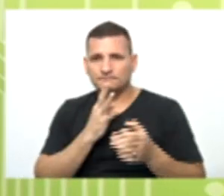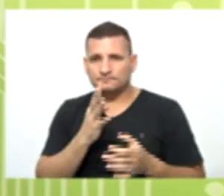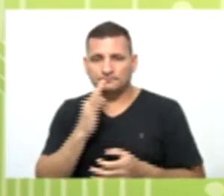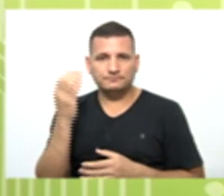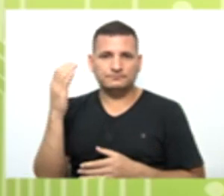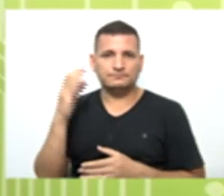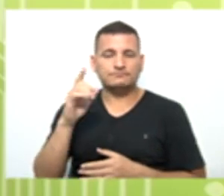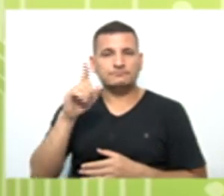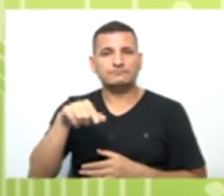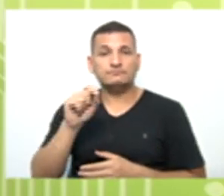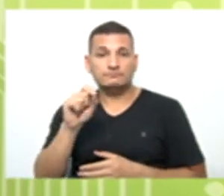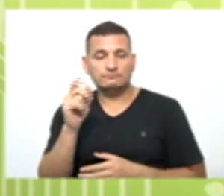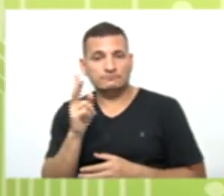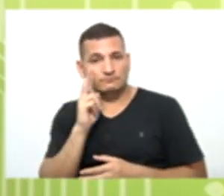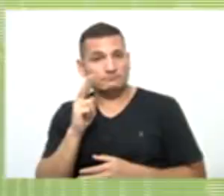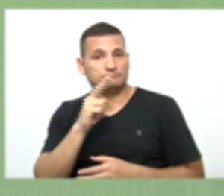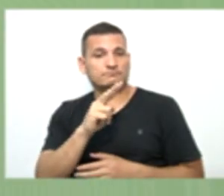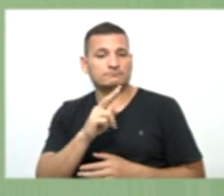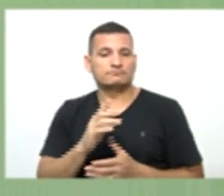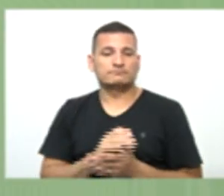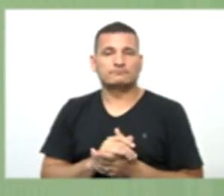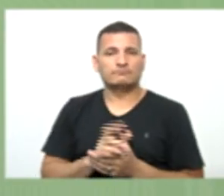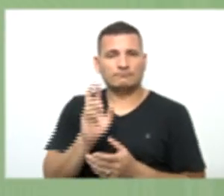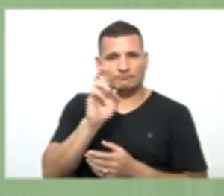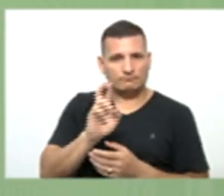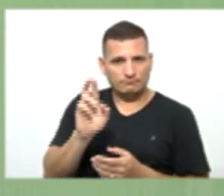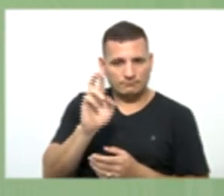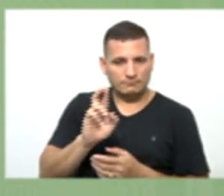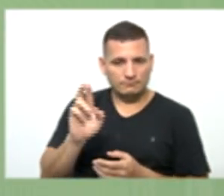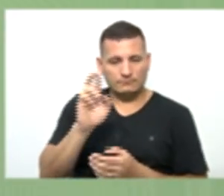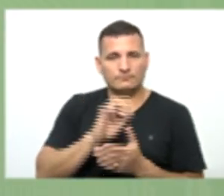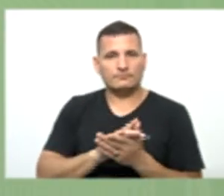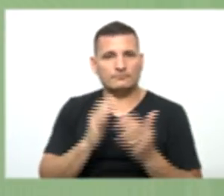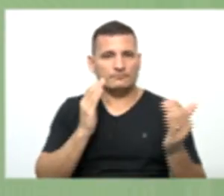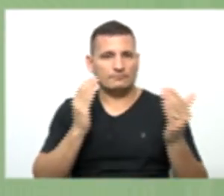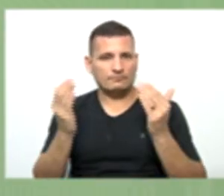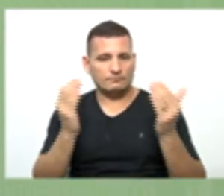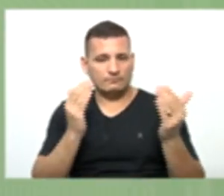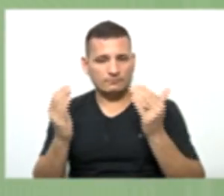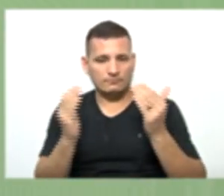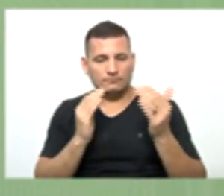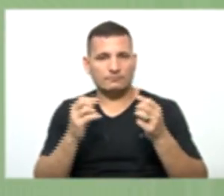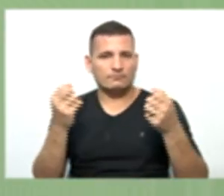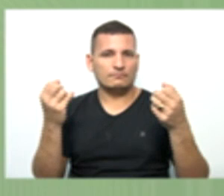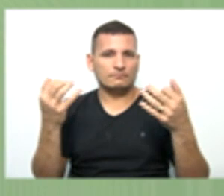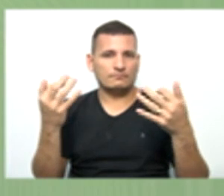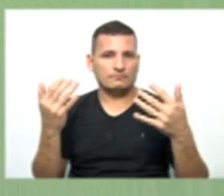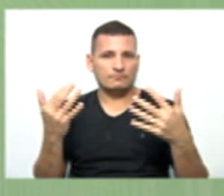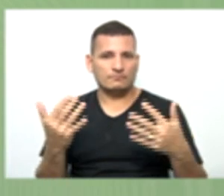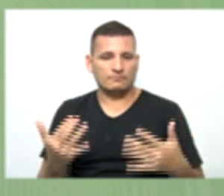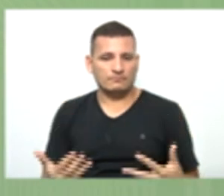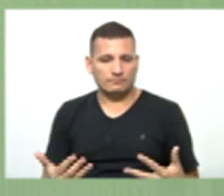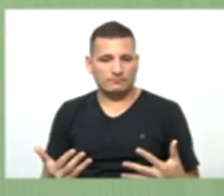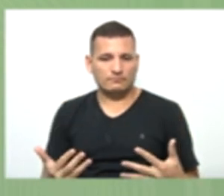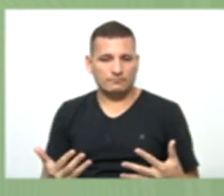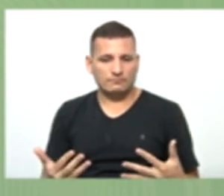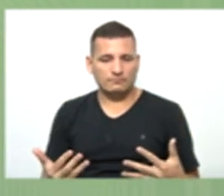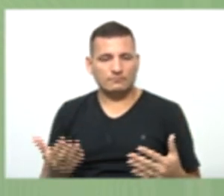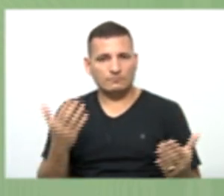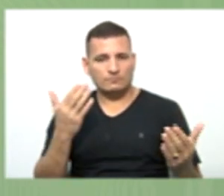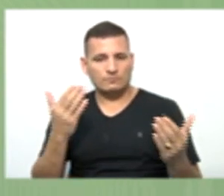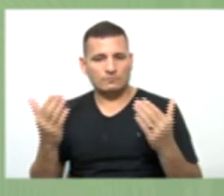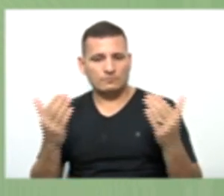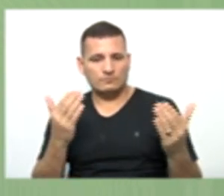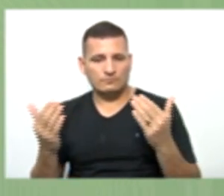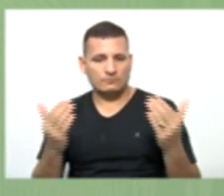que são esses, olha só, observação, análise, descrição,